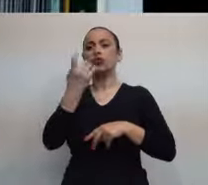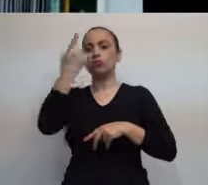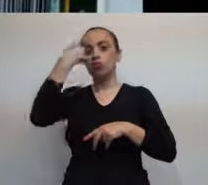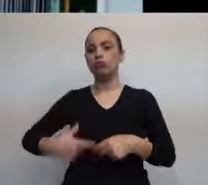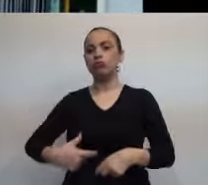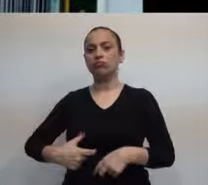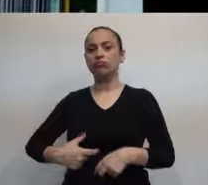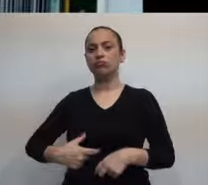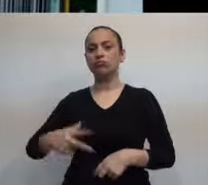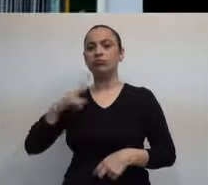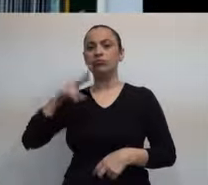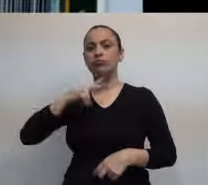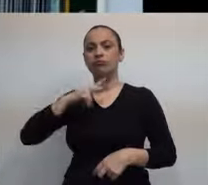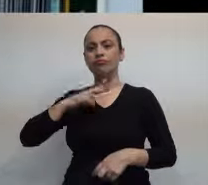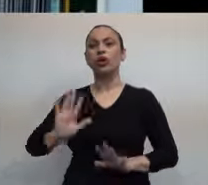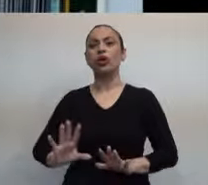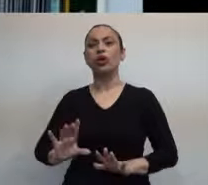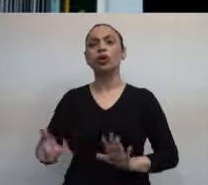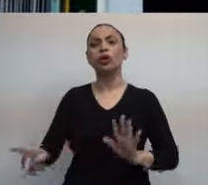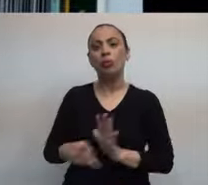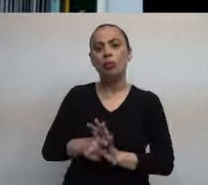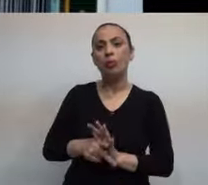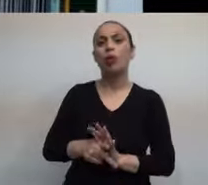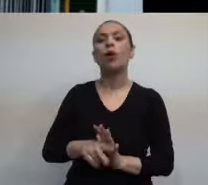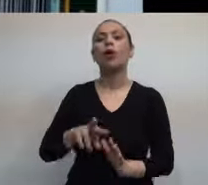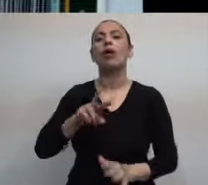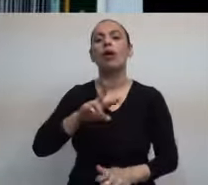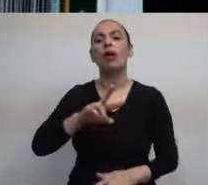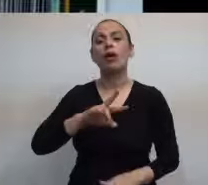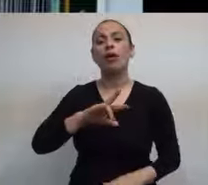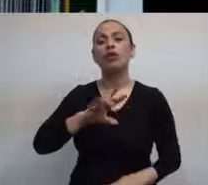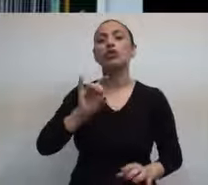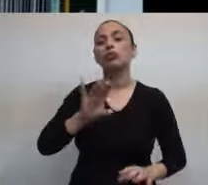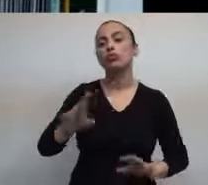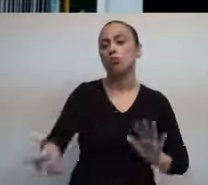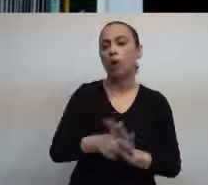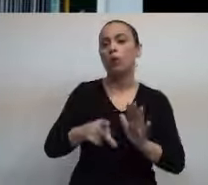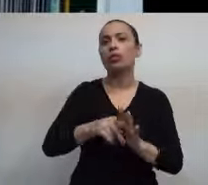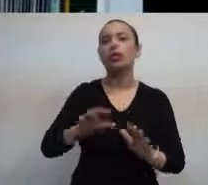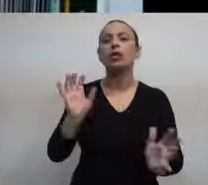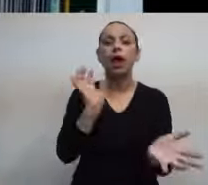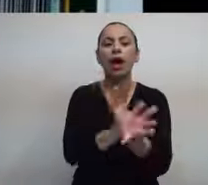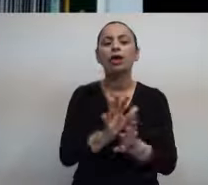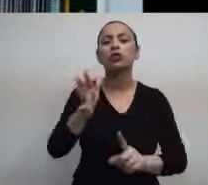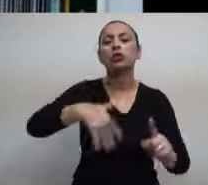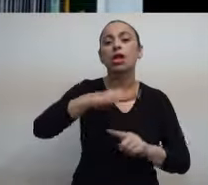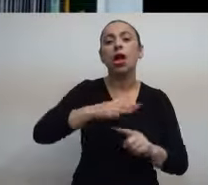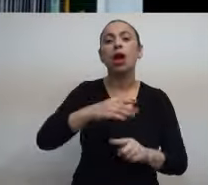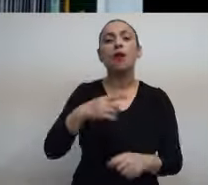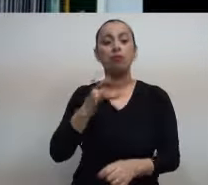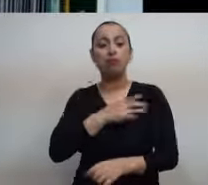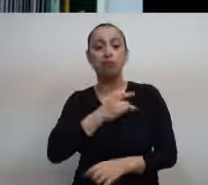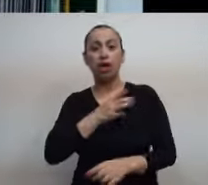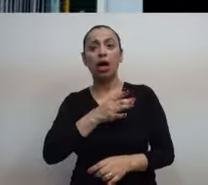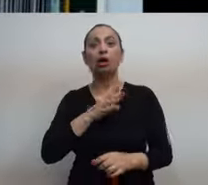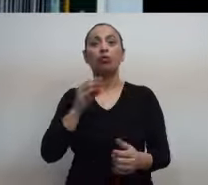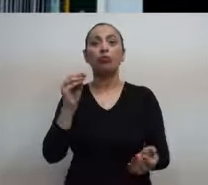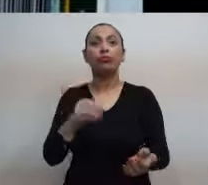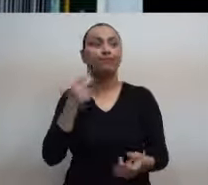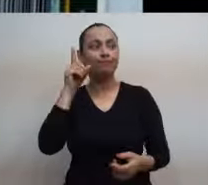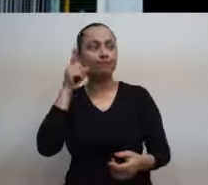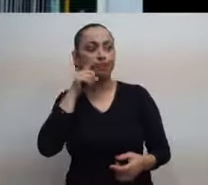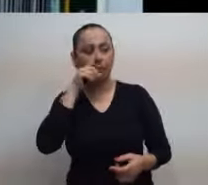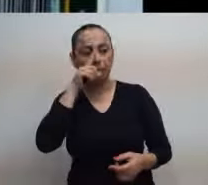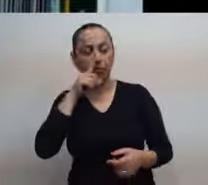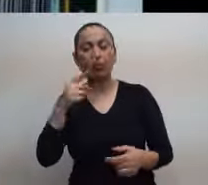e na privatização de variáveis dimensões sociais. Temendo pela sua segurança, elas